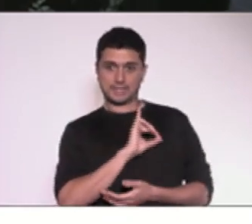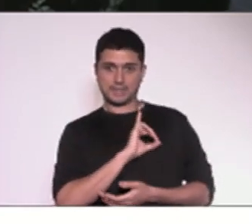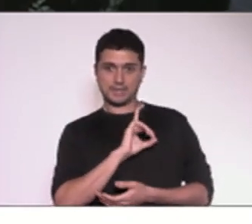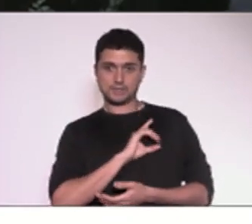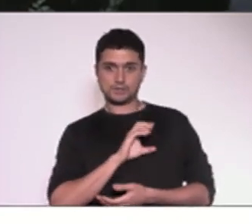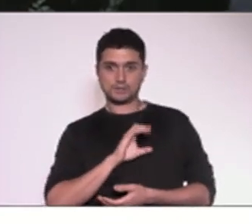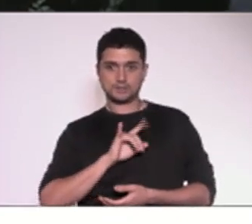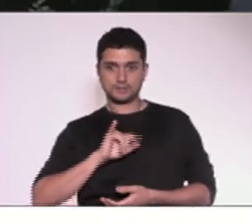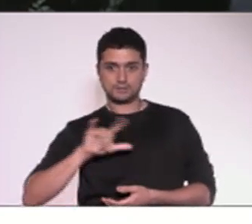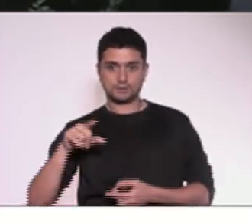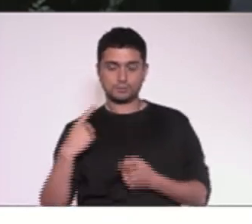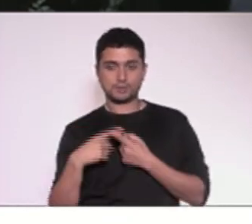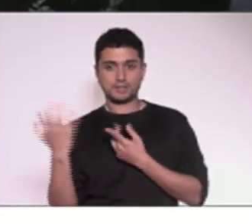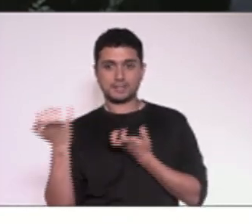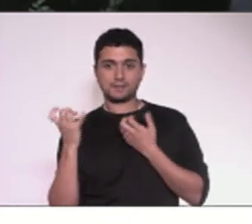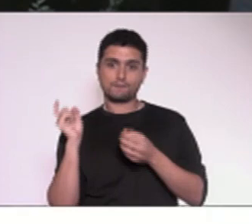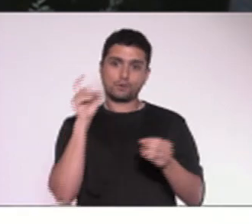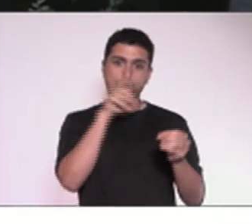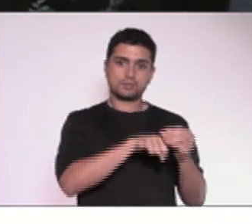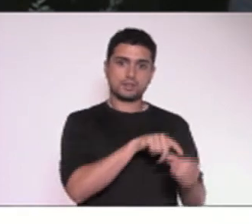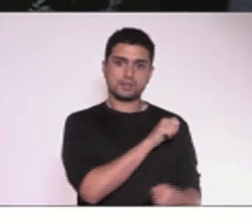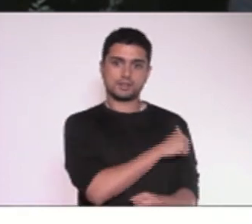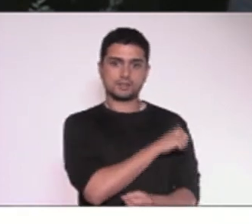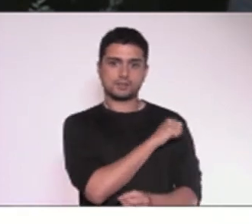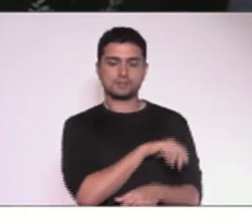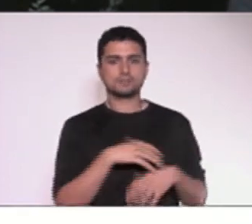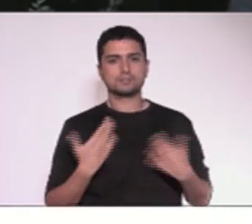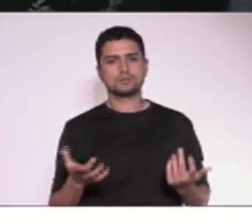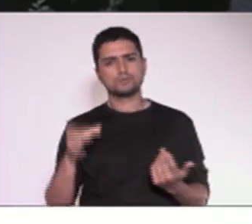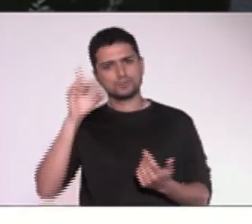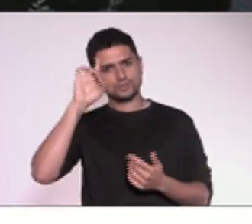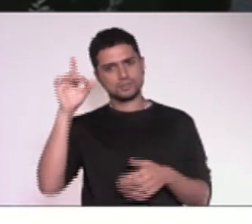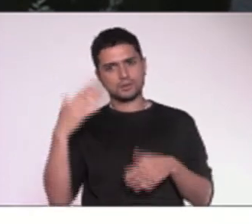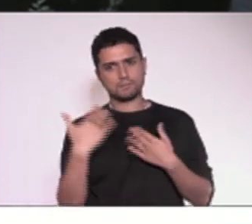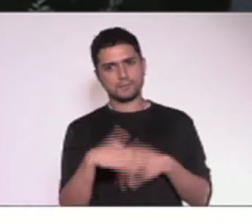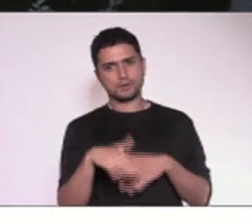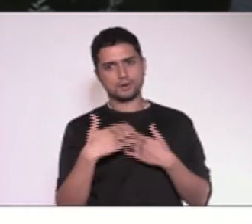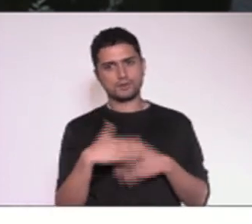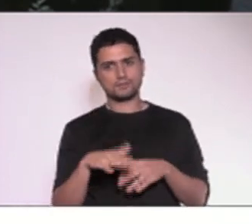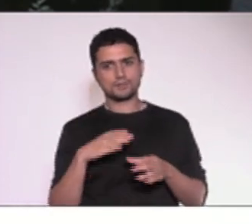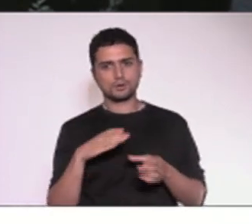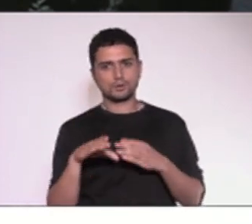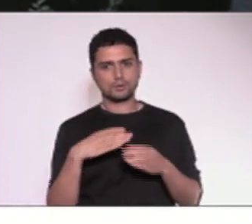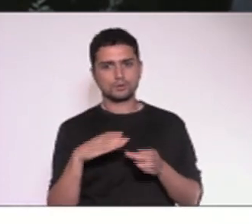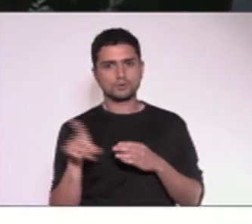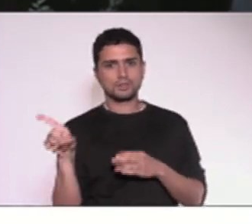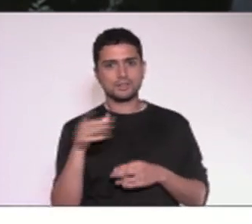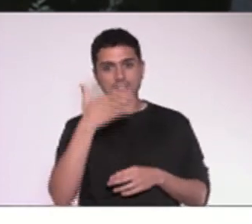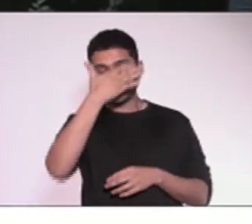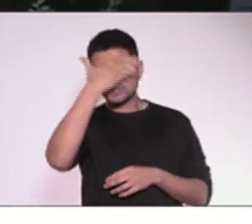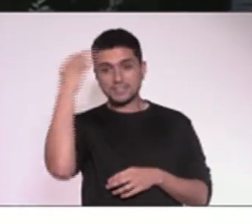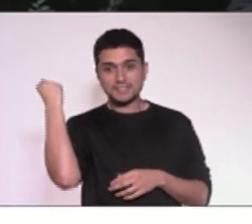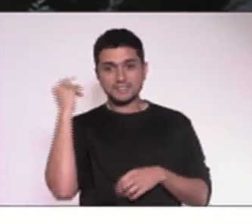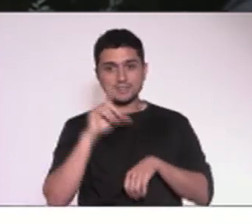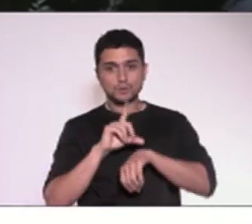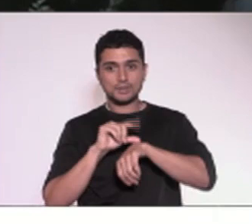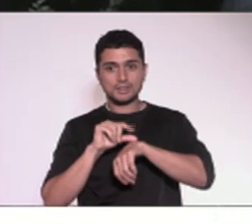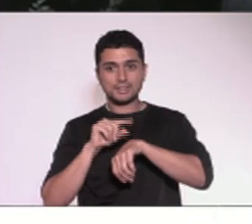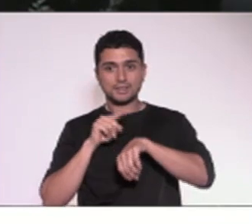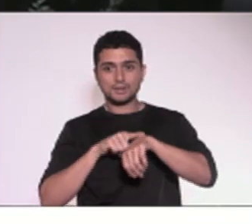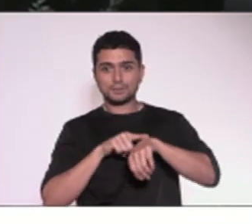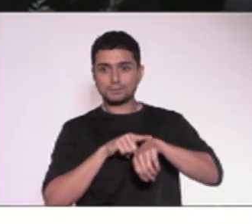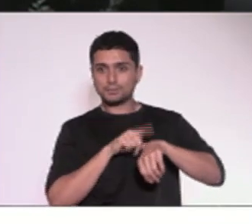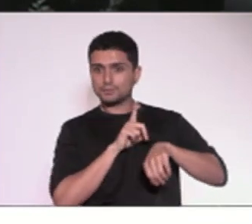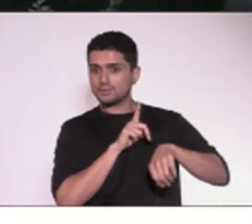porque ele queria voltar para o Rio, né? E aí no dia da prova ele esqueceu o tempo que ele tinha